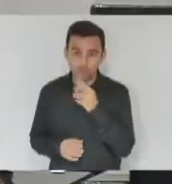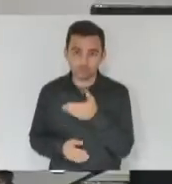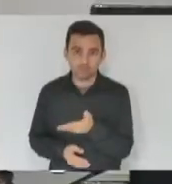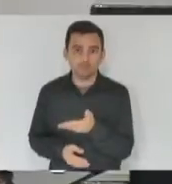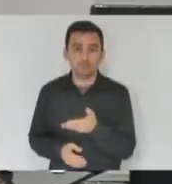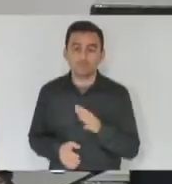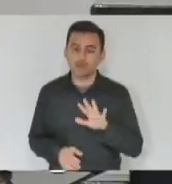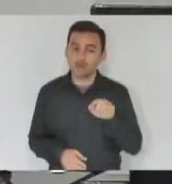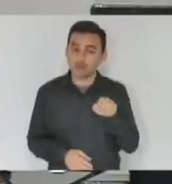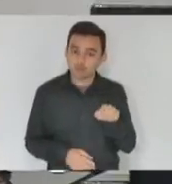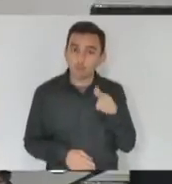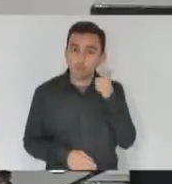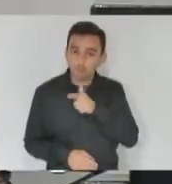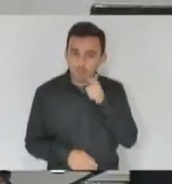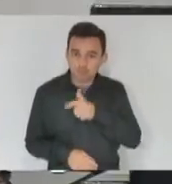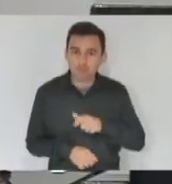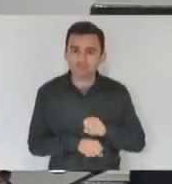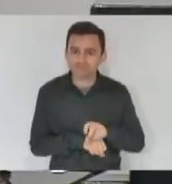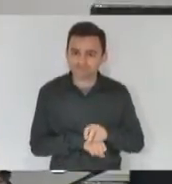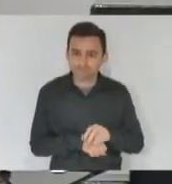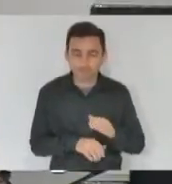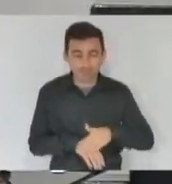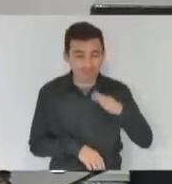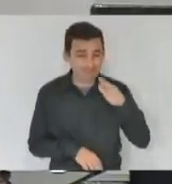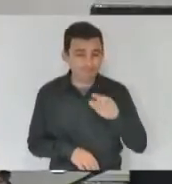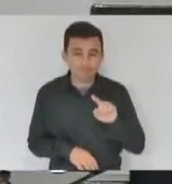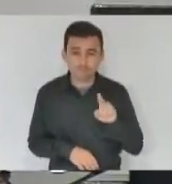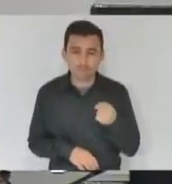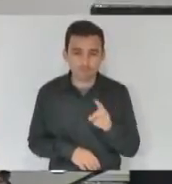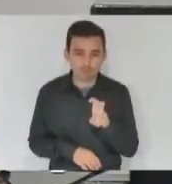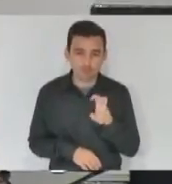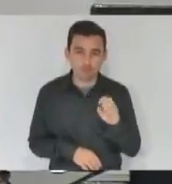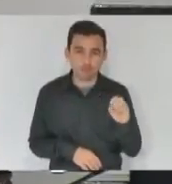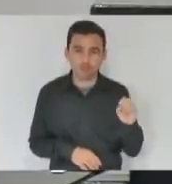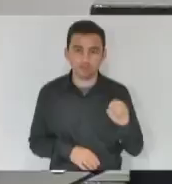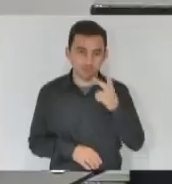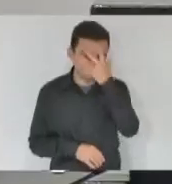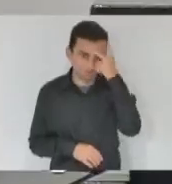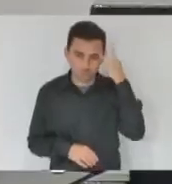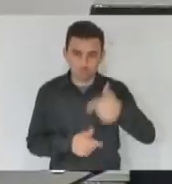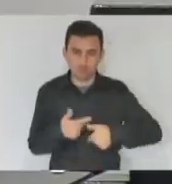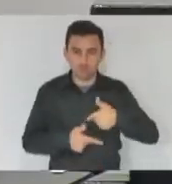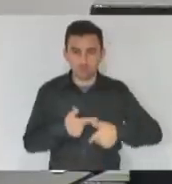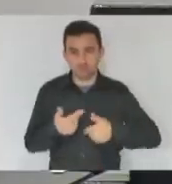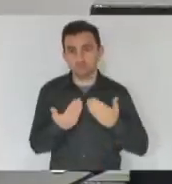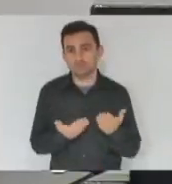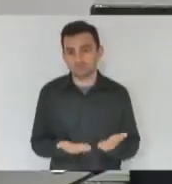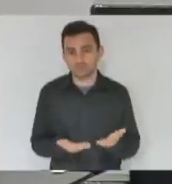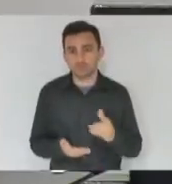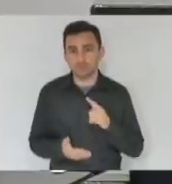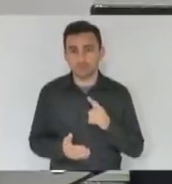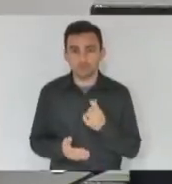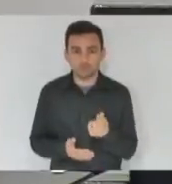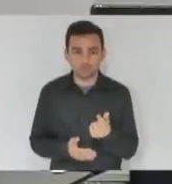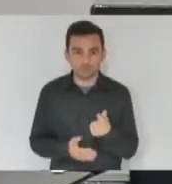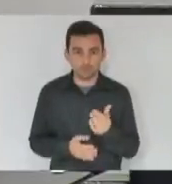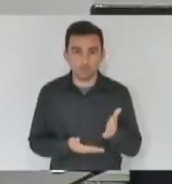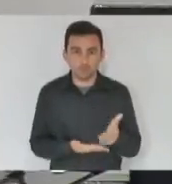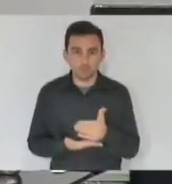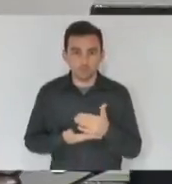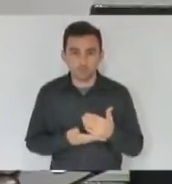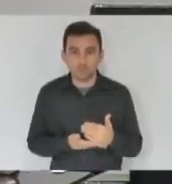emprega mais de 1,500 colaboradores, tem um faturamento de mais de